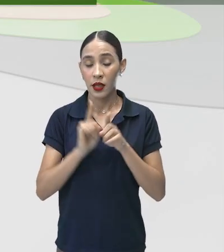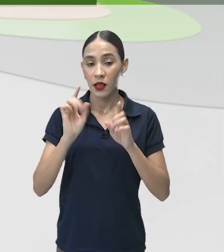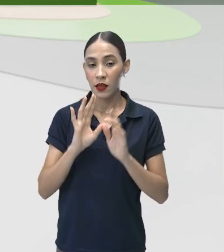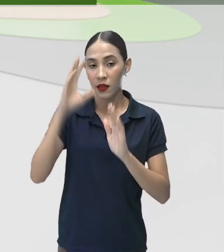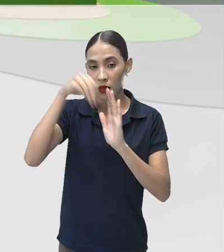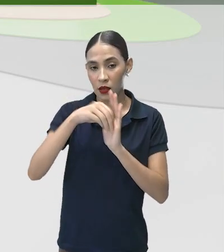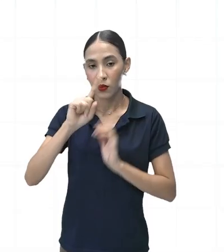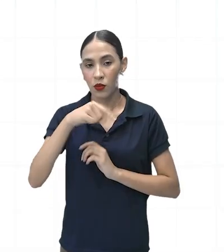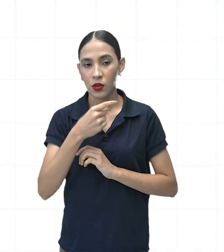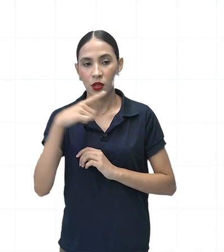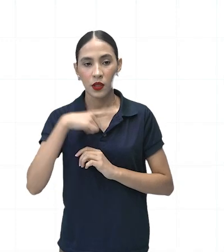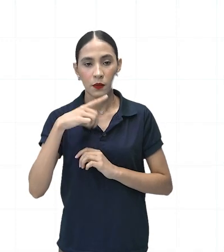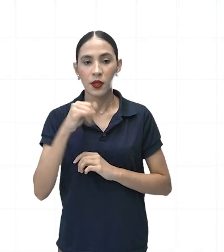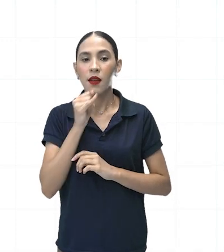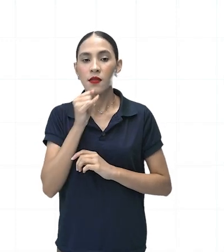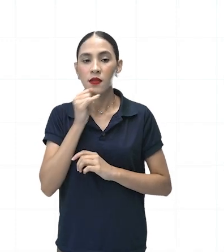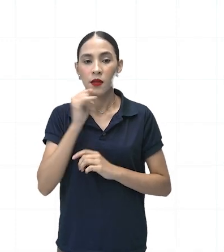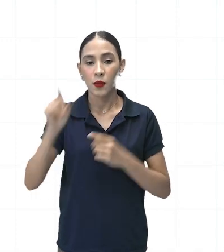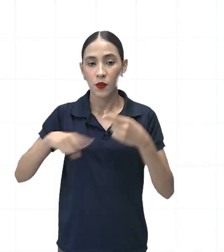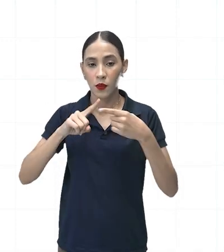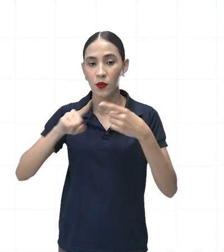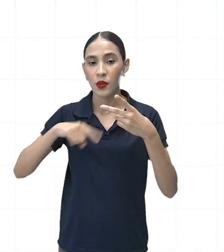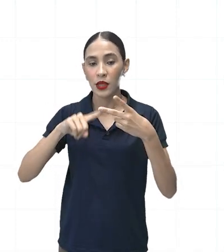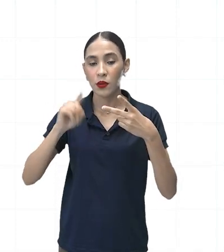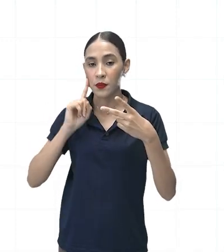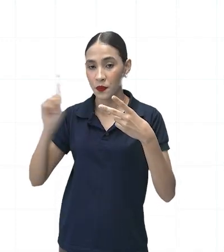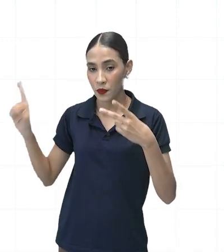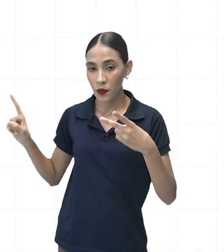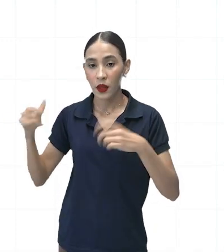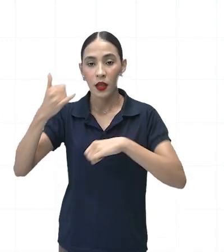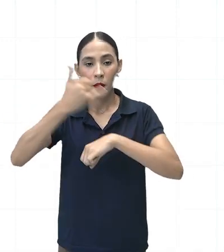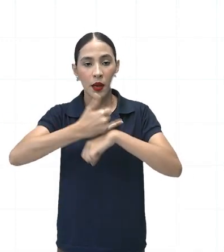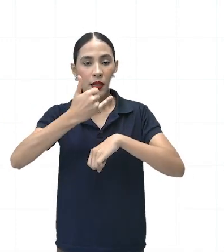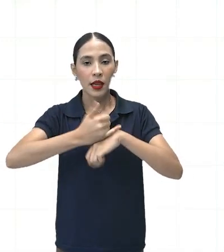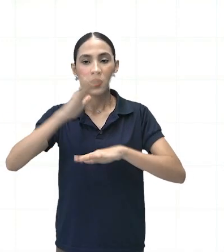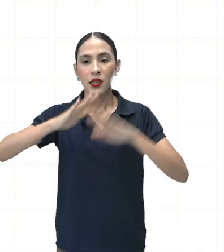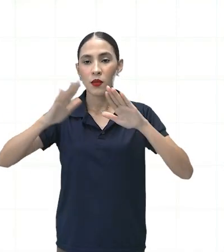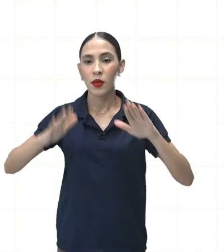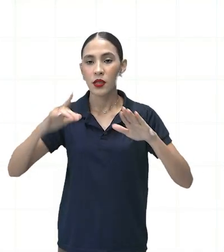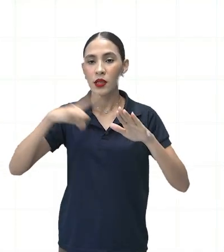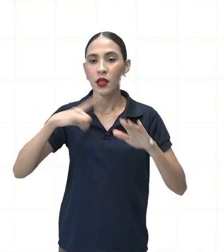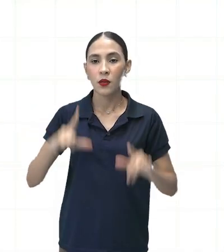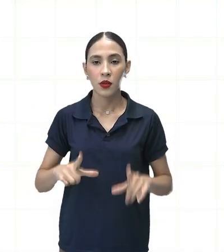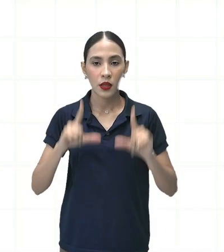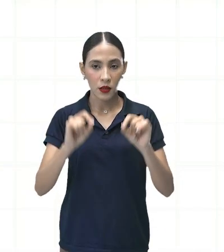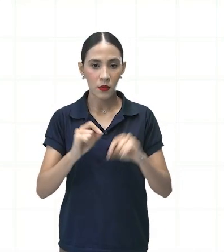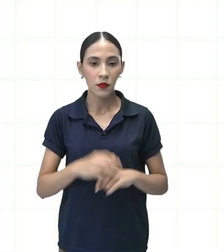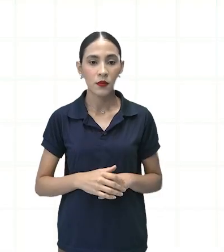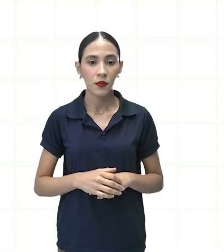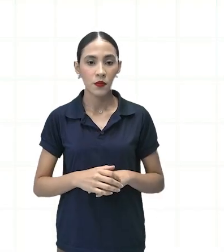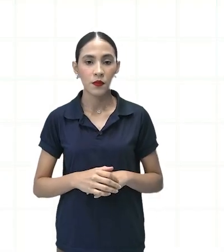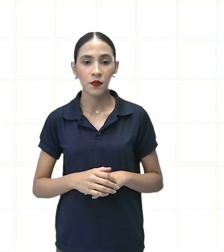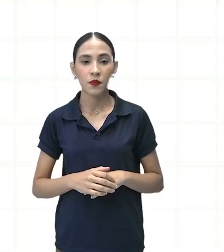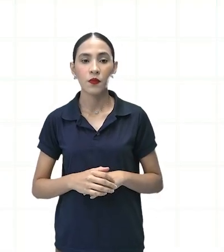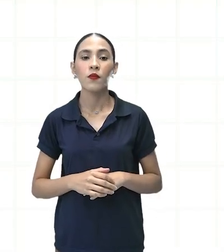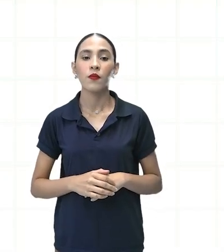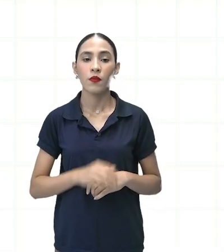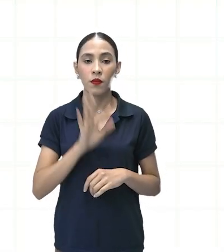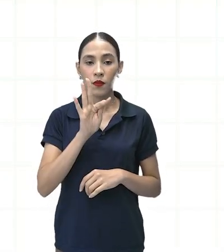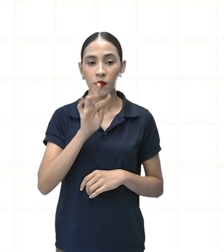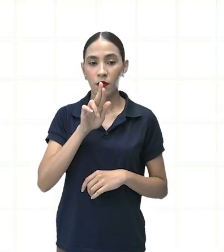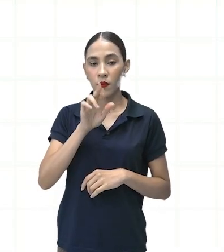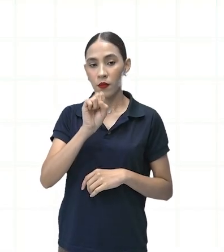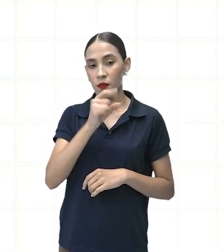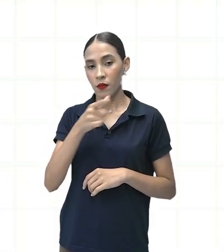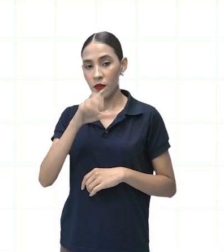nós temos os pontos de fusão e ebulição. Os metais, eles geralmente têm pontos de